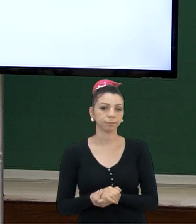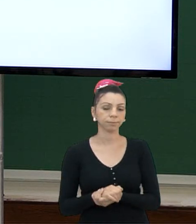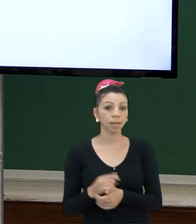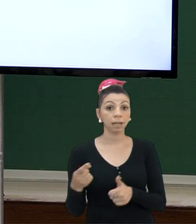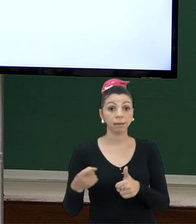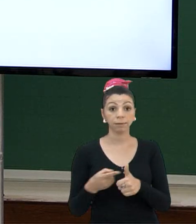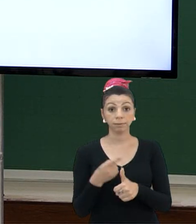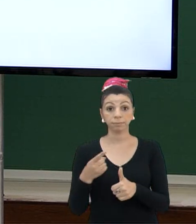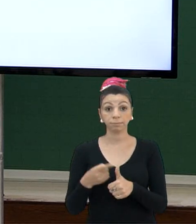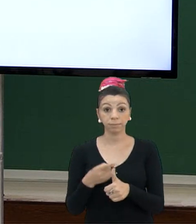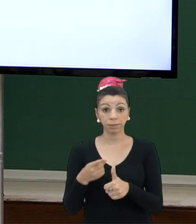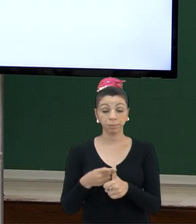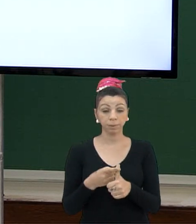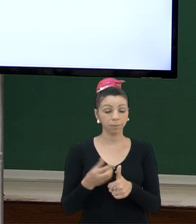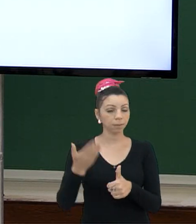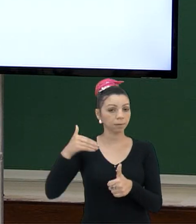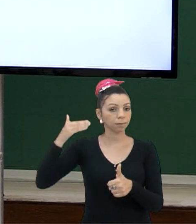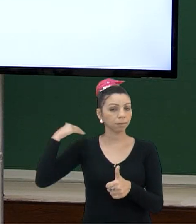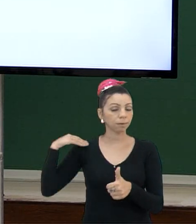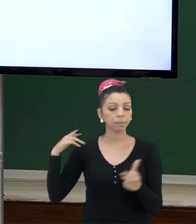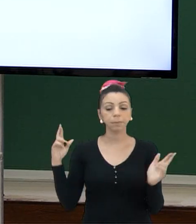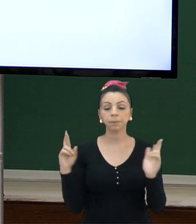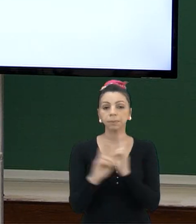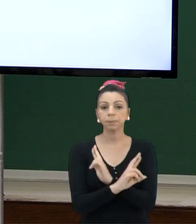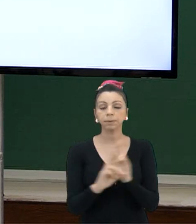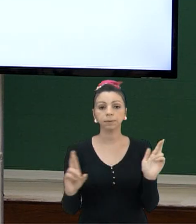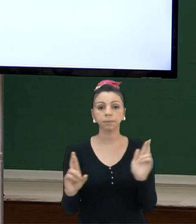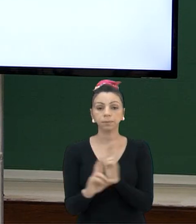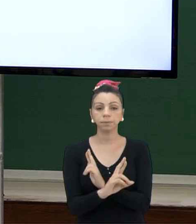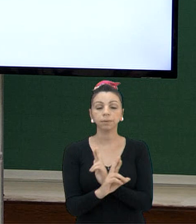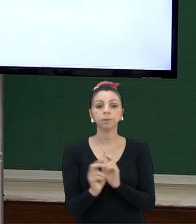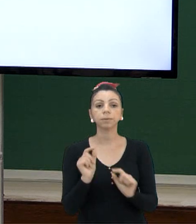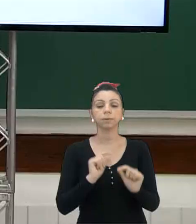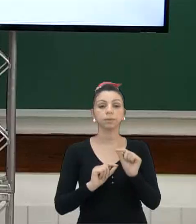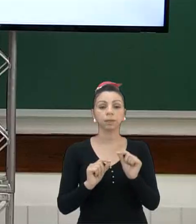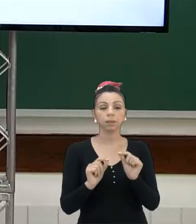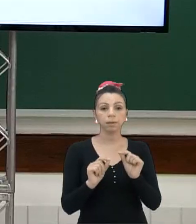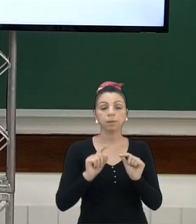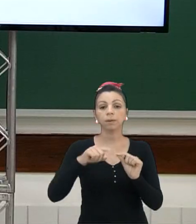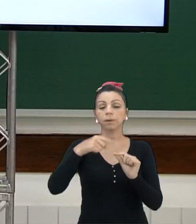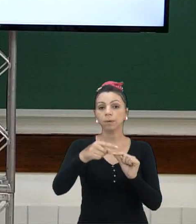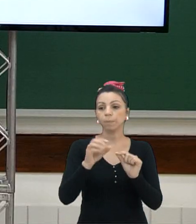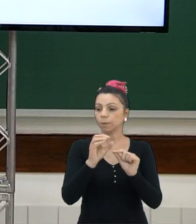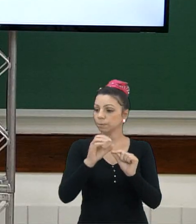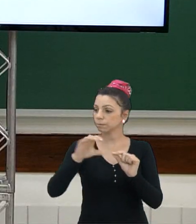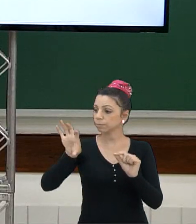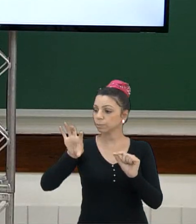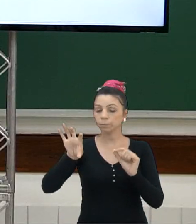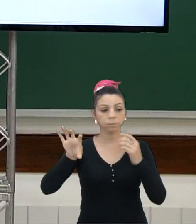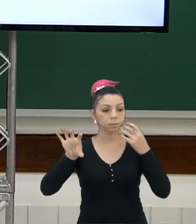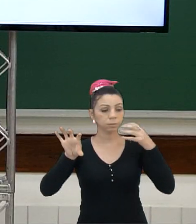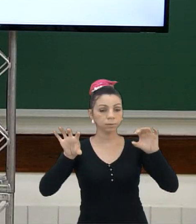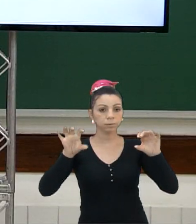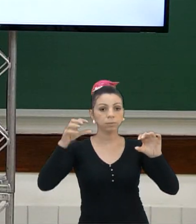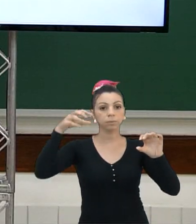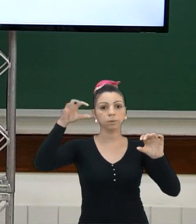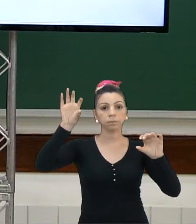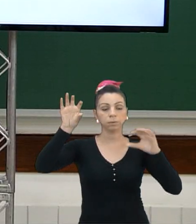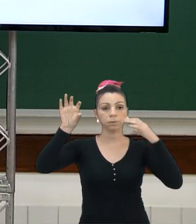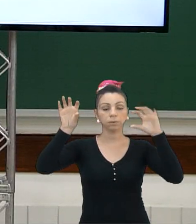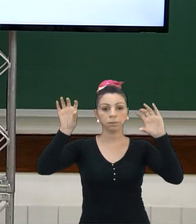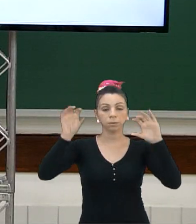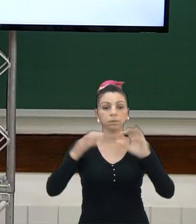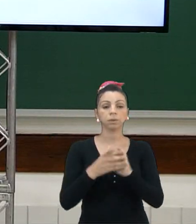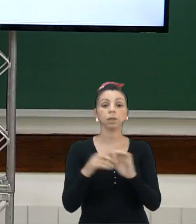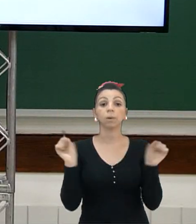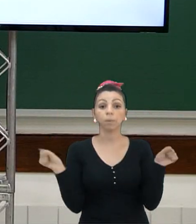questões, pedi para que vocês fizessem uma relação daquilo, depois separassem essa relação em outros itens. Tudo